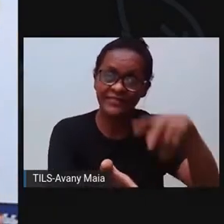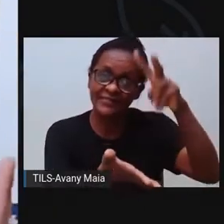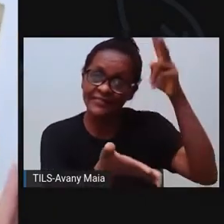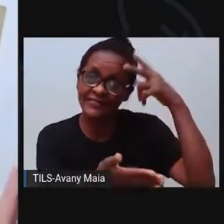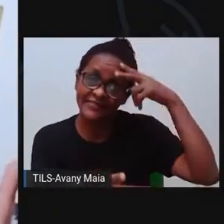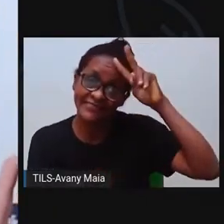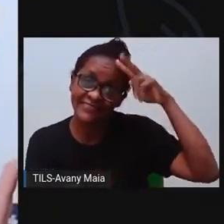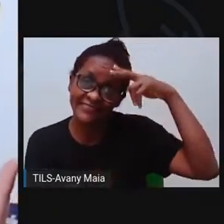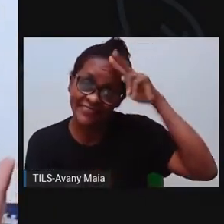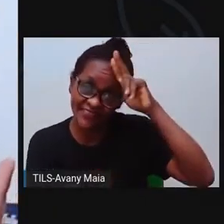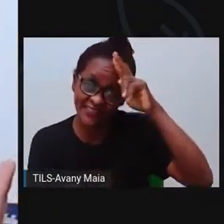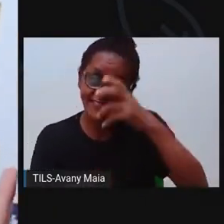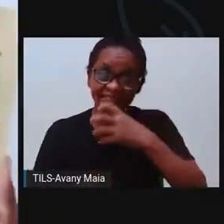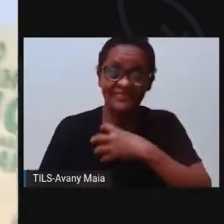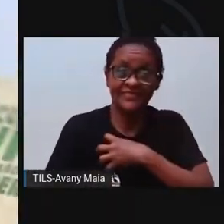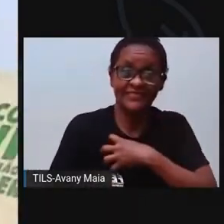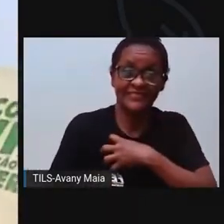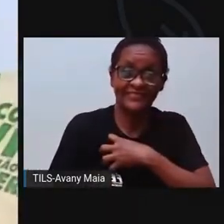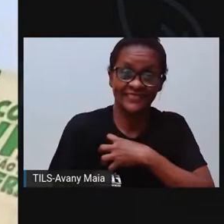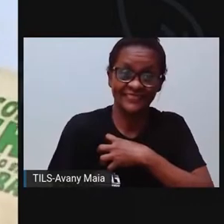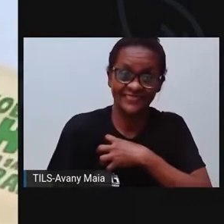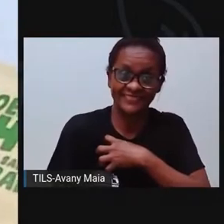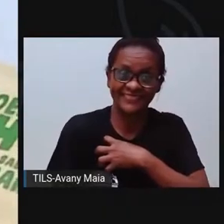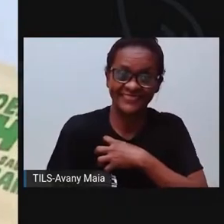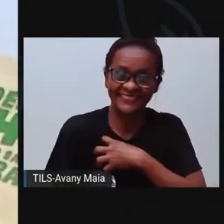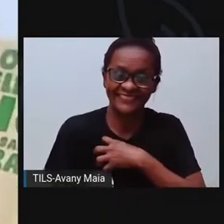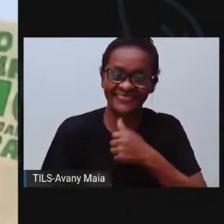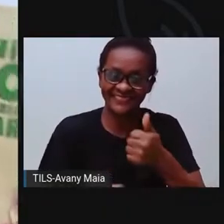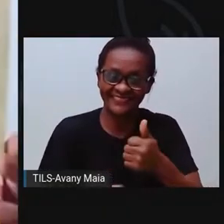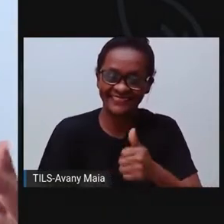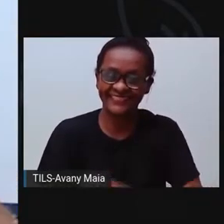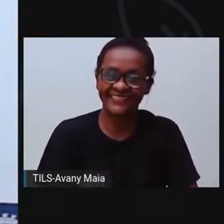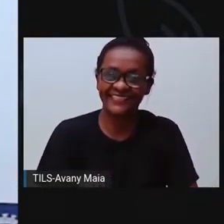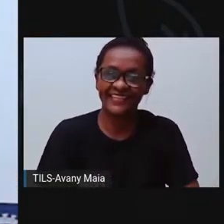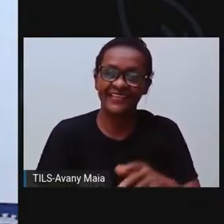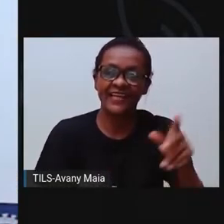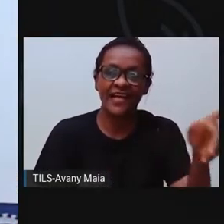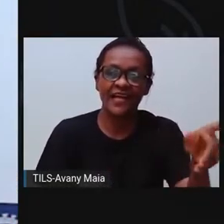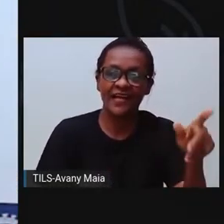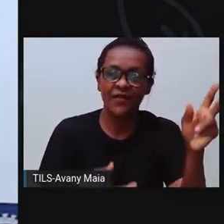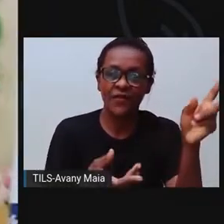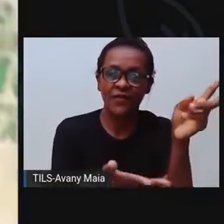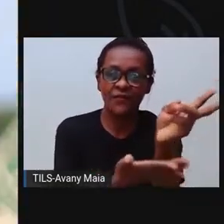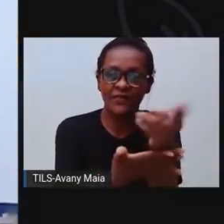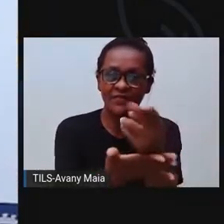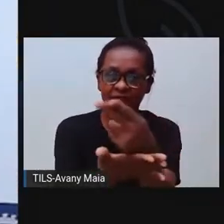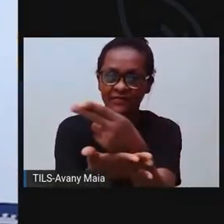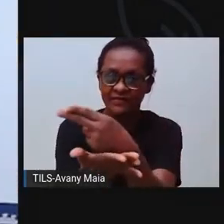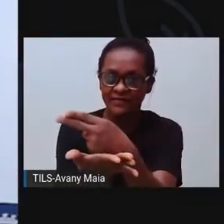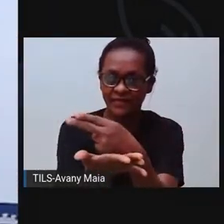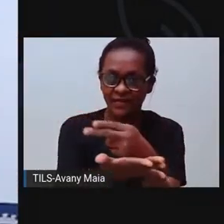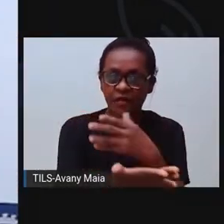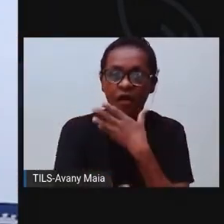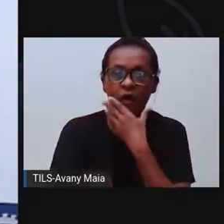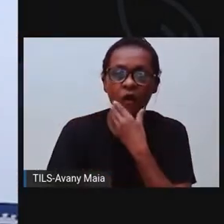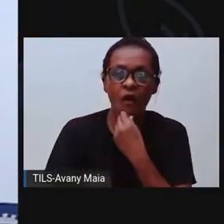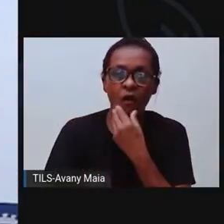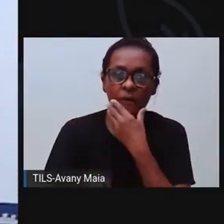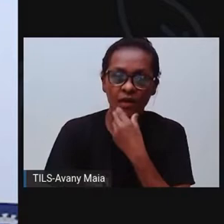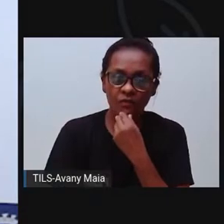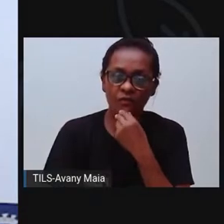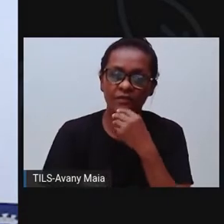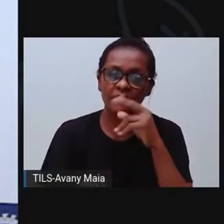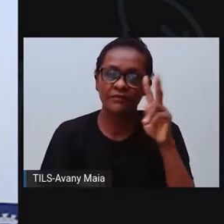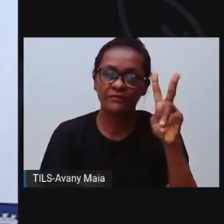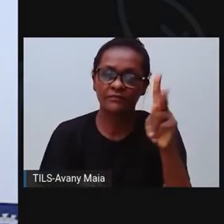em Salvador. Ó, que legal! E aqui quem ilustrou foi Heitor Neto. Deixa eu ver se tem a foto deles